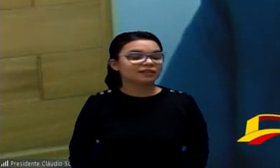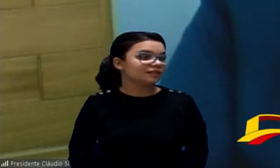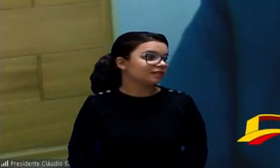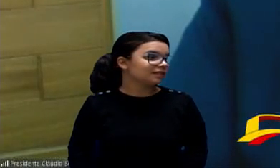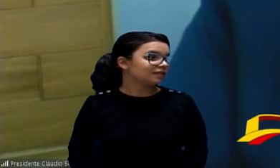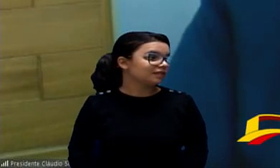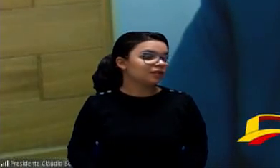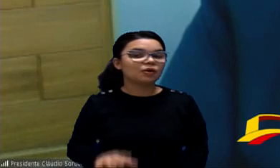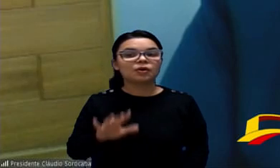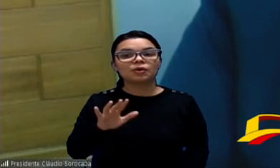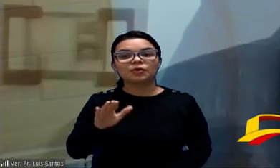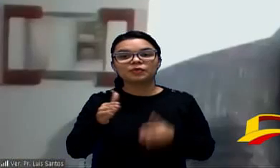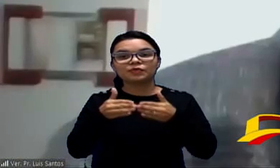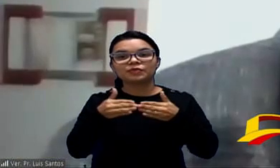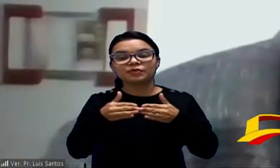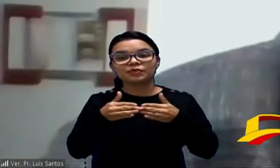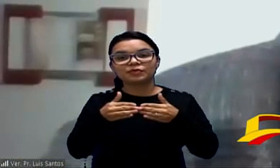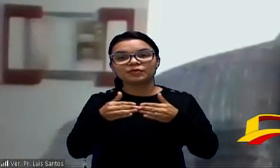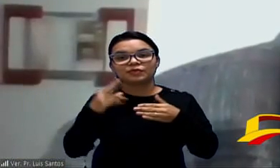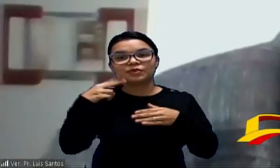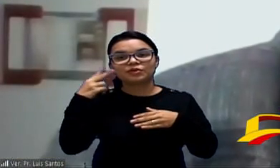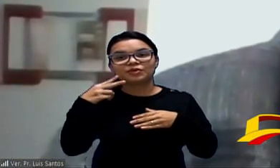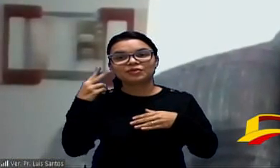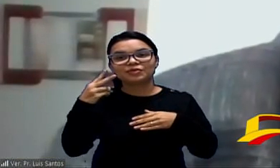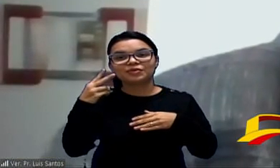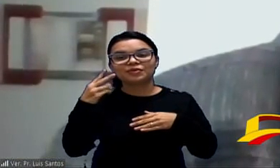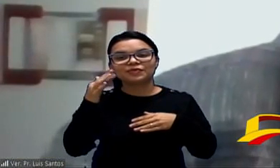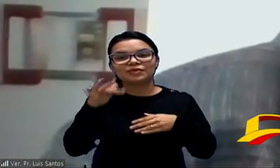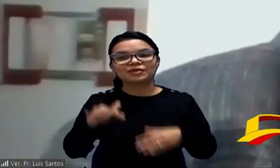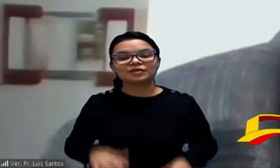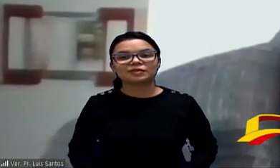Fernando. Contribui aí, Dini.